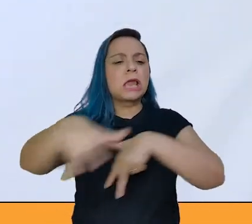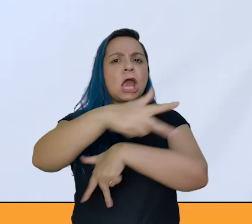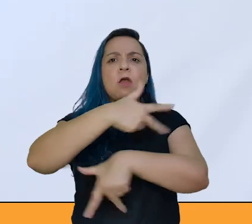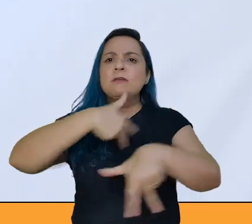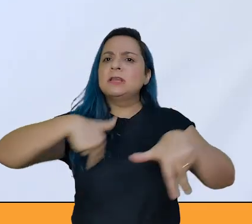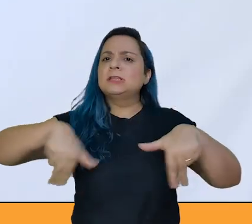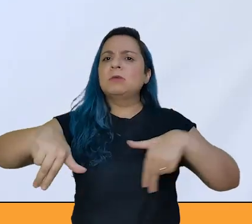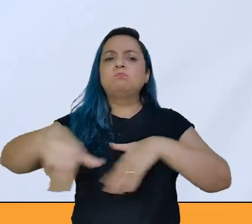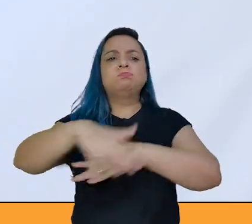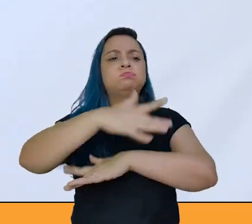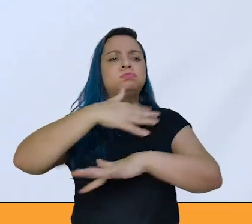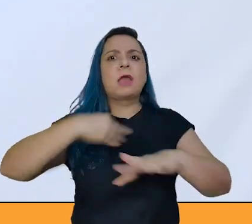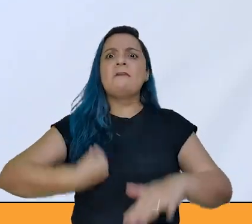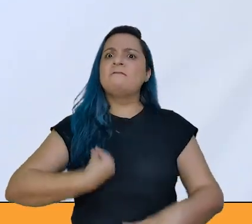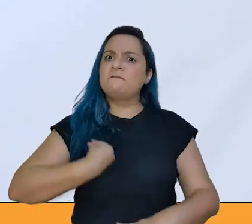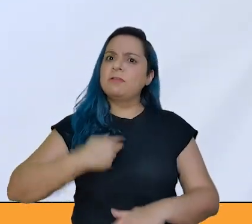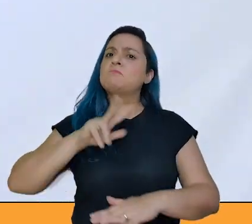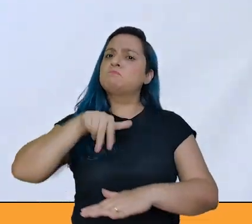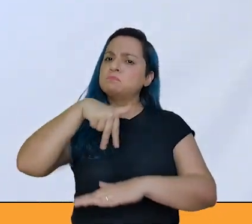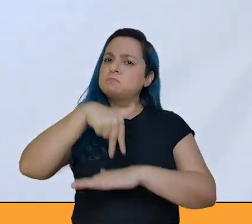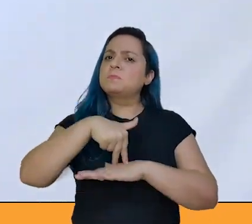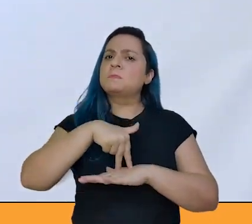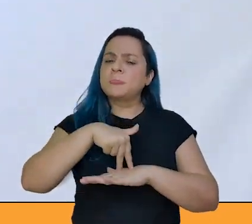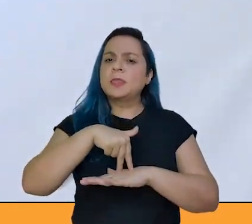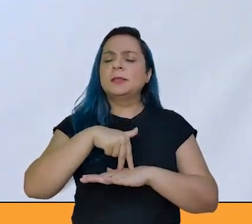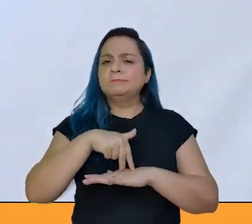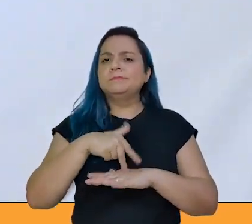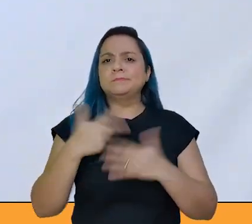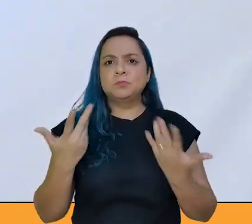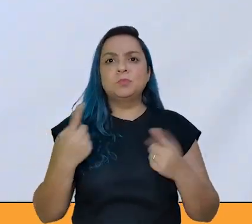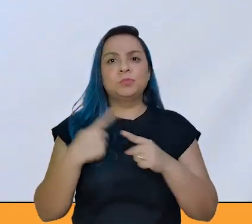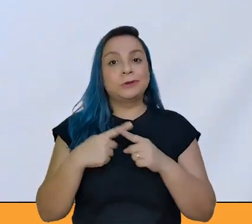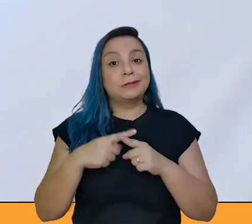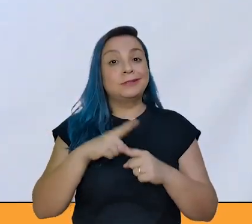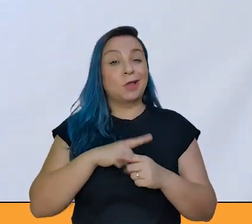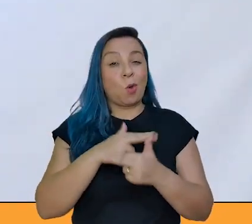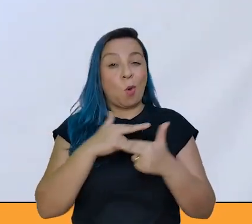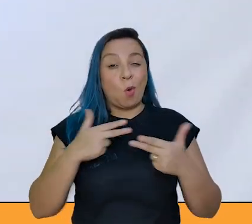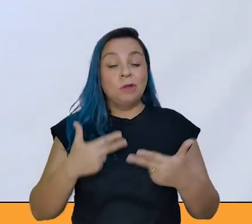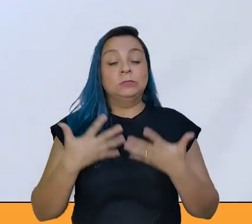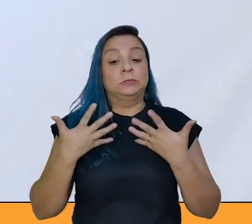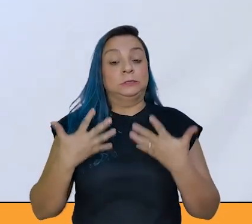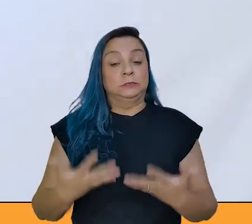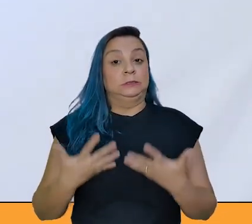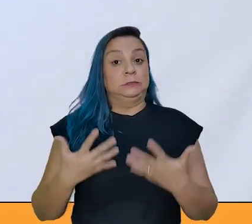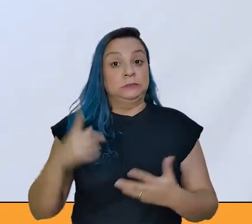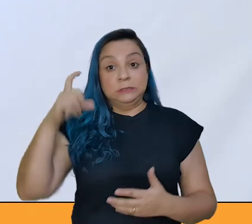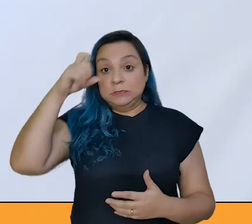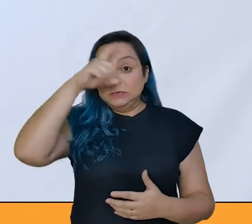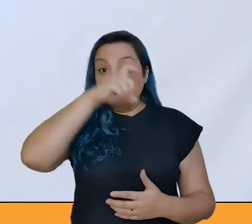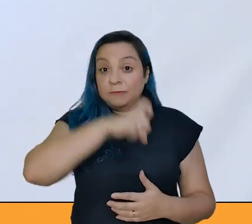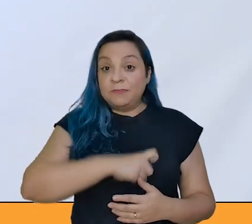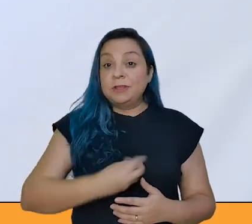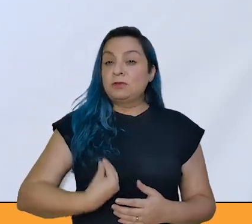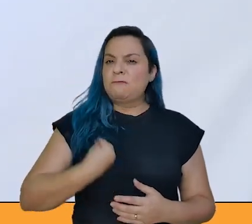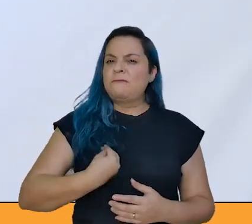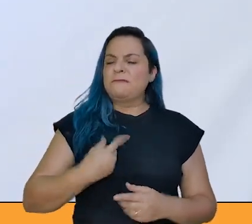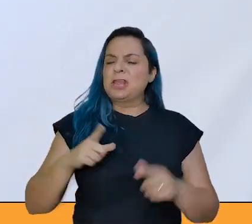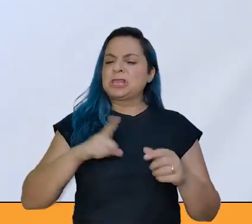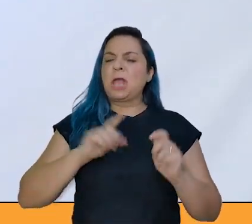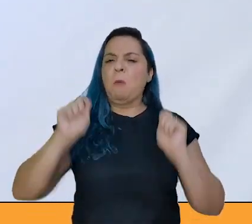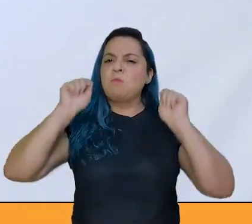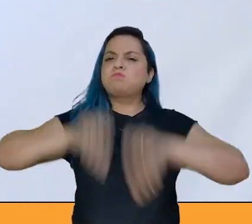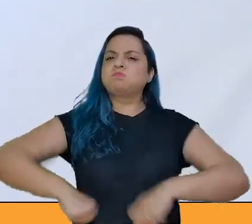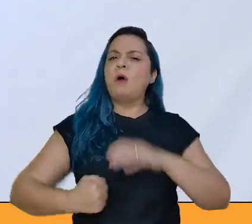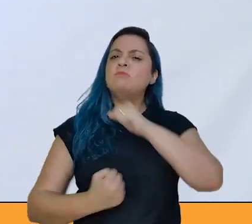que existe, que para além de todas as questões pesadas que esse corpo passa, o que ele ainda tem de potência